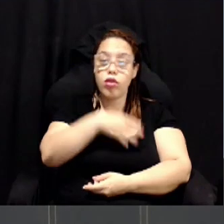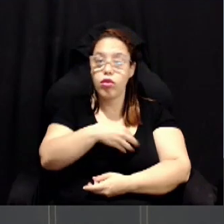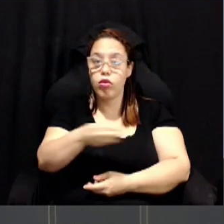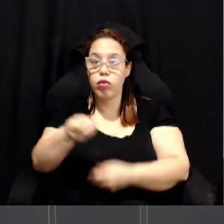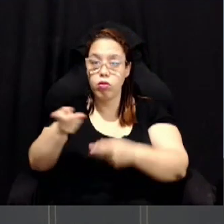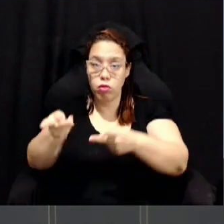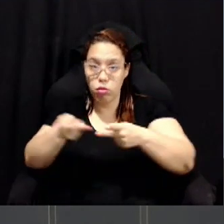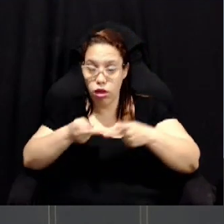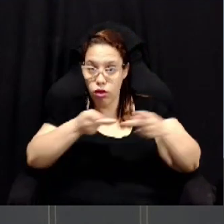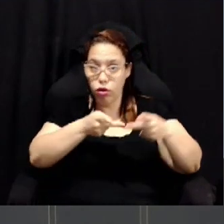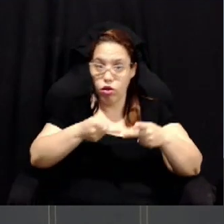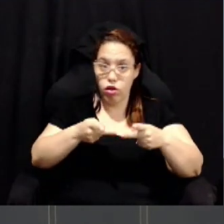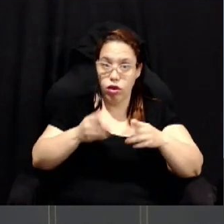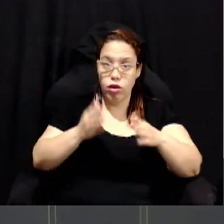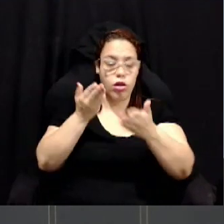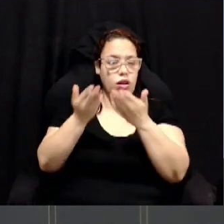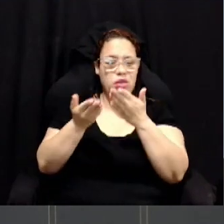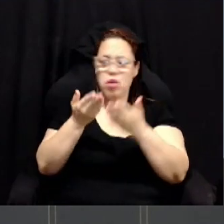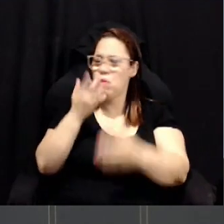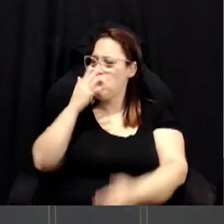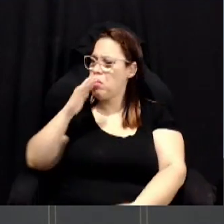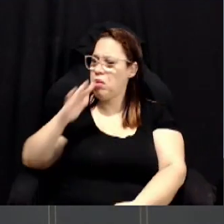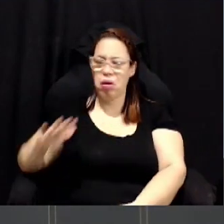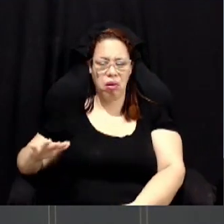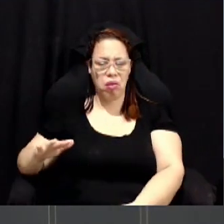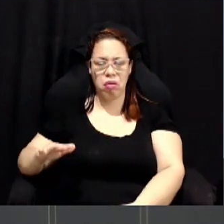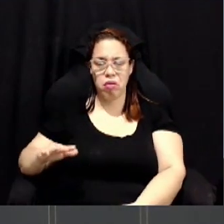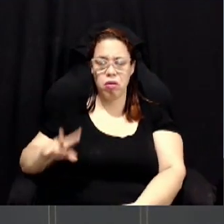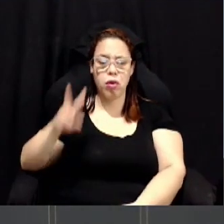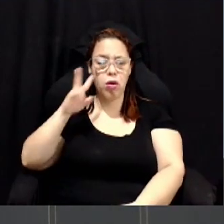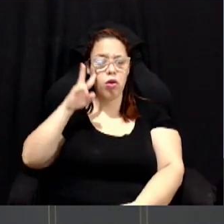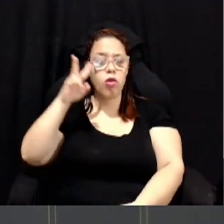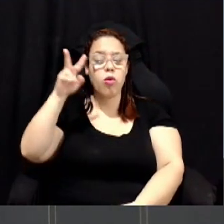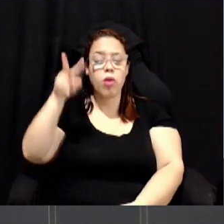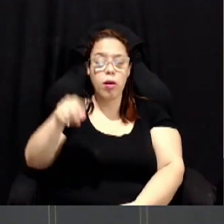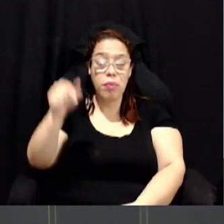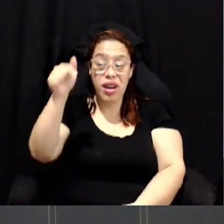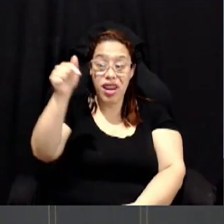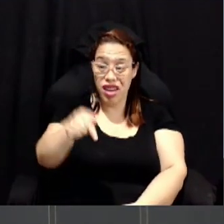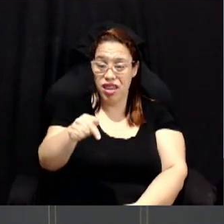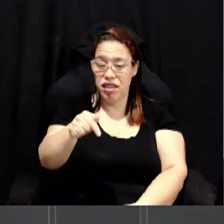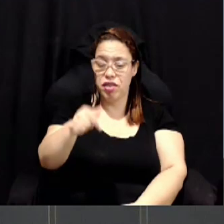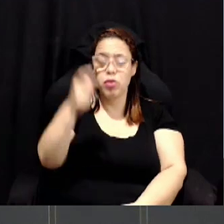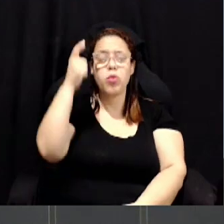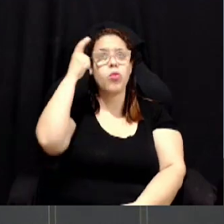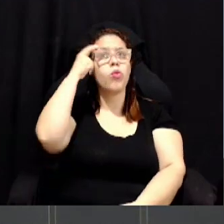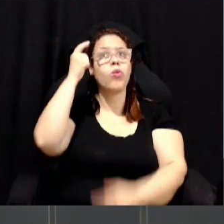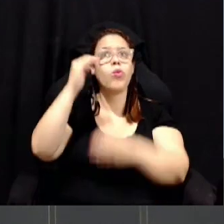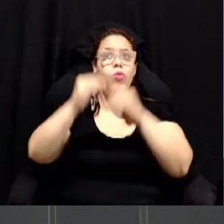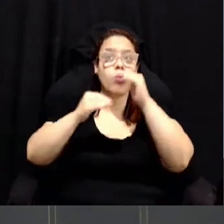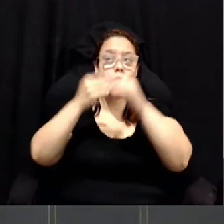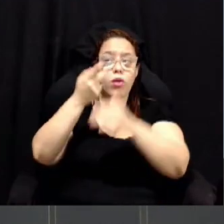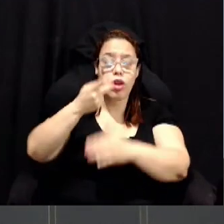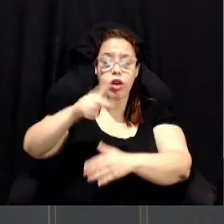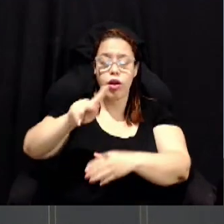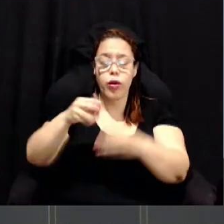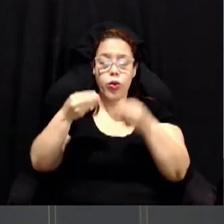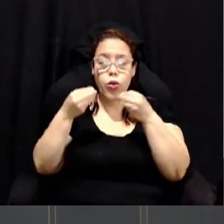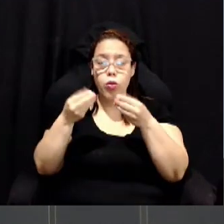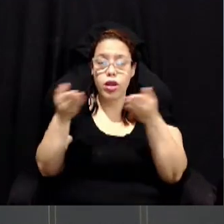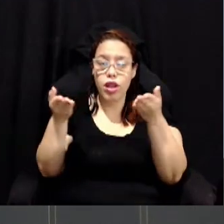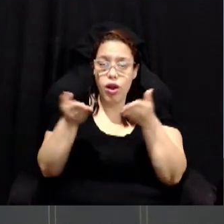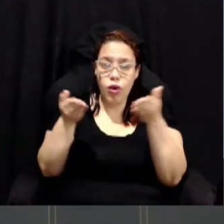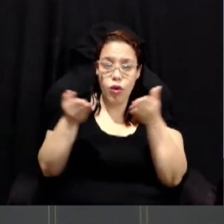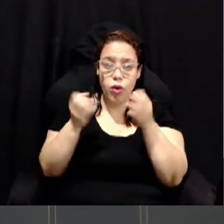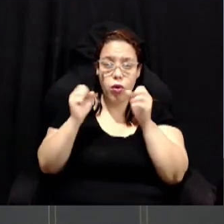não compare com outras crianças, nós vamos olhar para ele e pensar no desenvolvimento dele, como ele está agora, o que ele pode avançar,